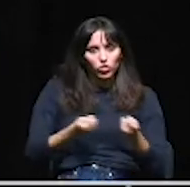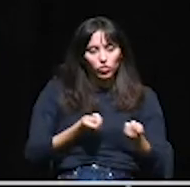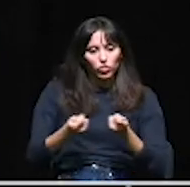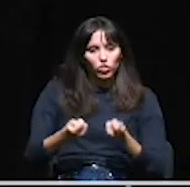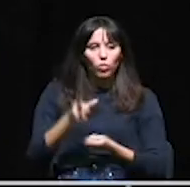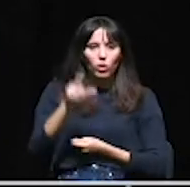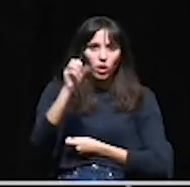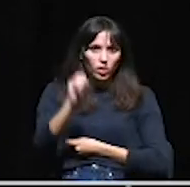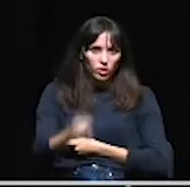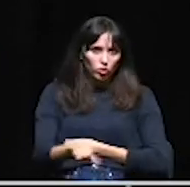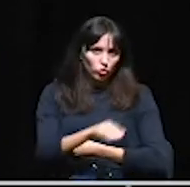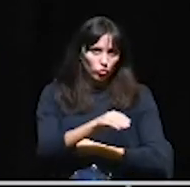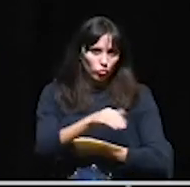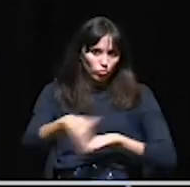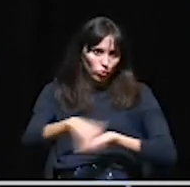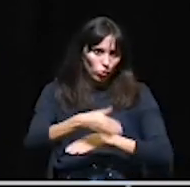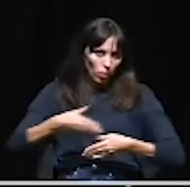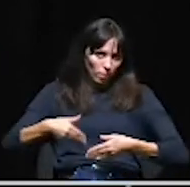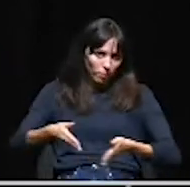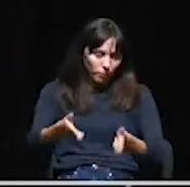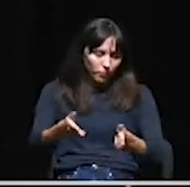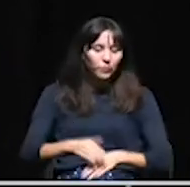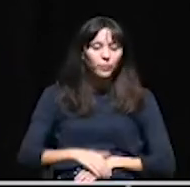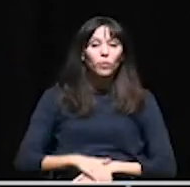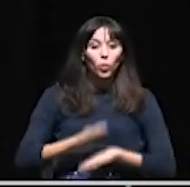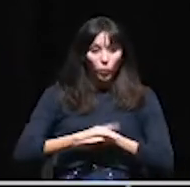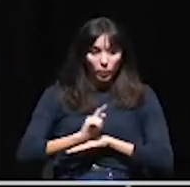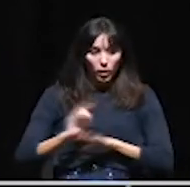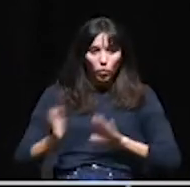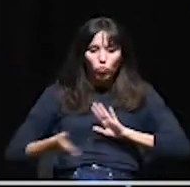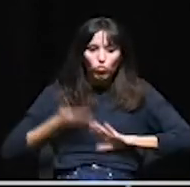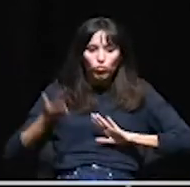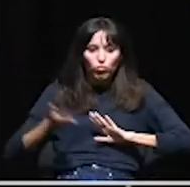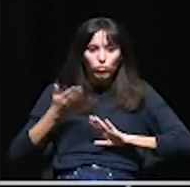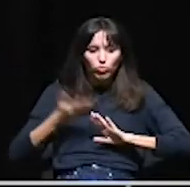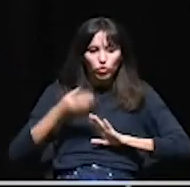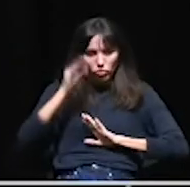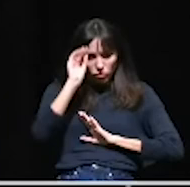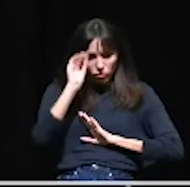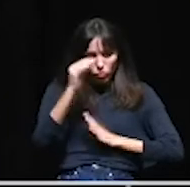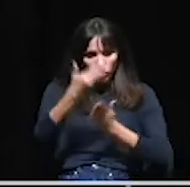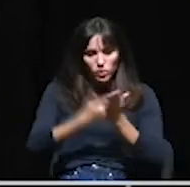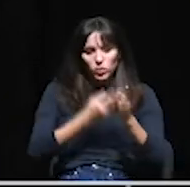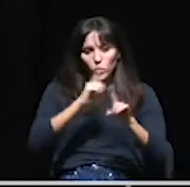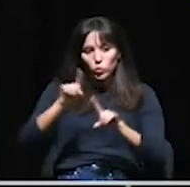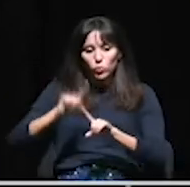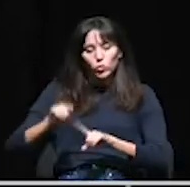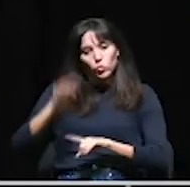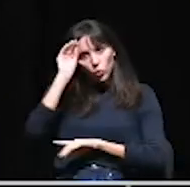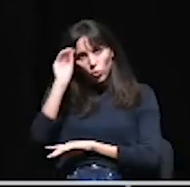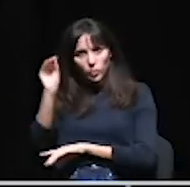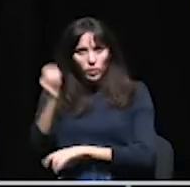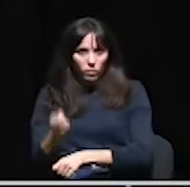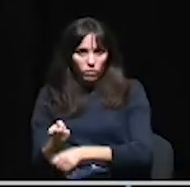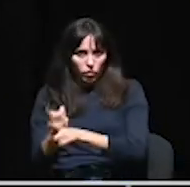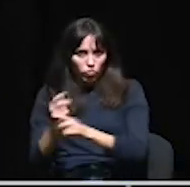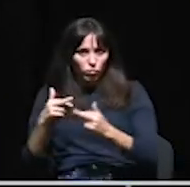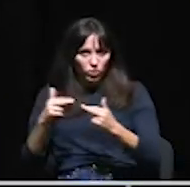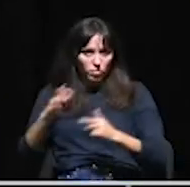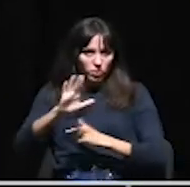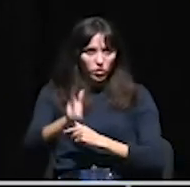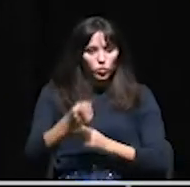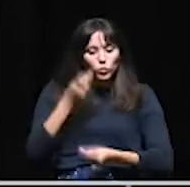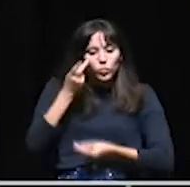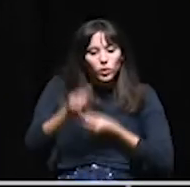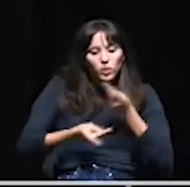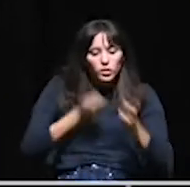resíduos urbanos. Por causa desta urgência, apresentamos aqui várias recomendações, recomendando à Câmara Municipal de Lisboa que